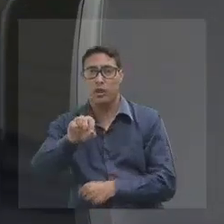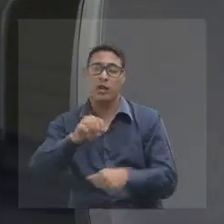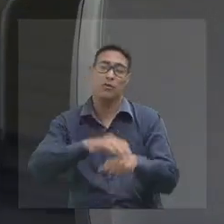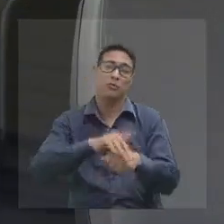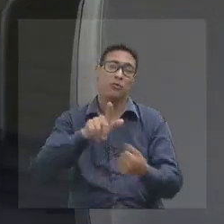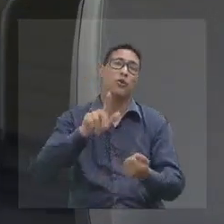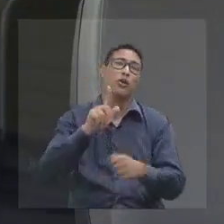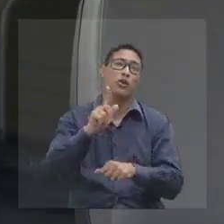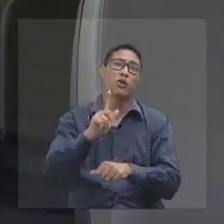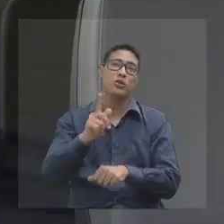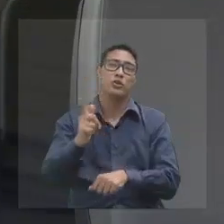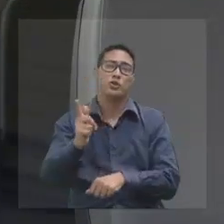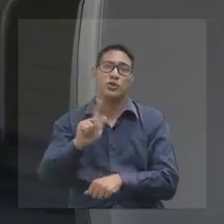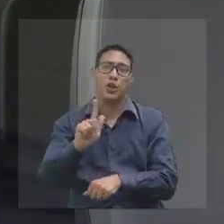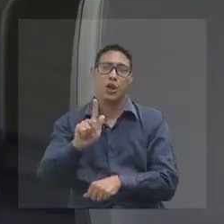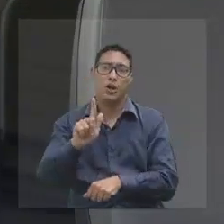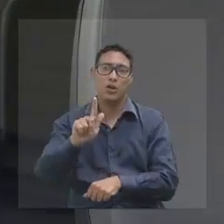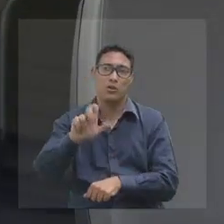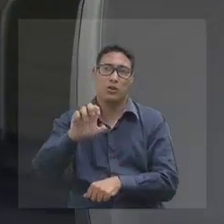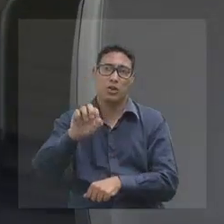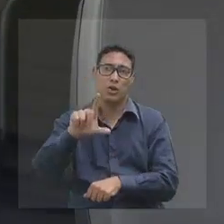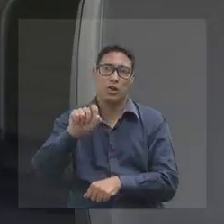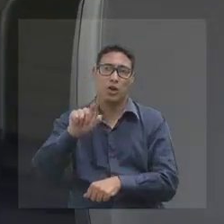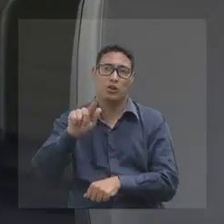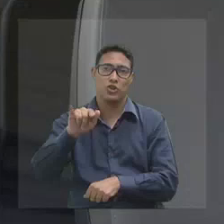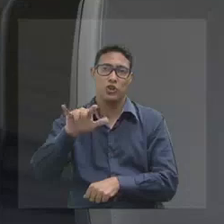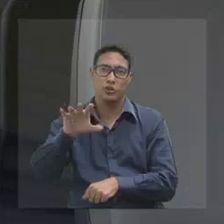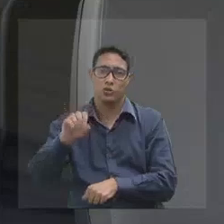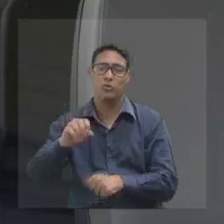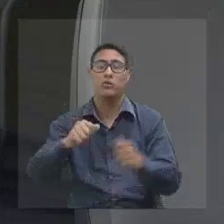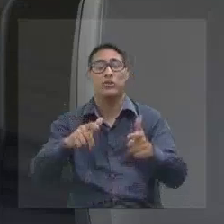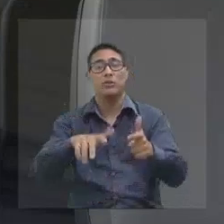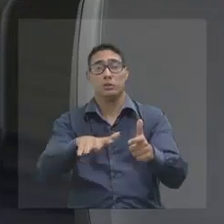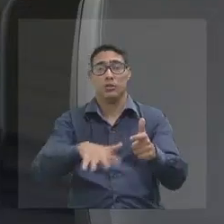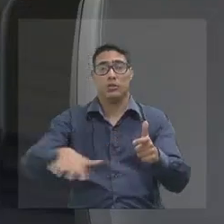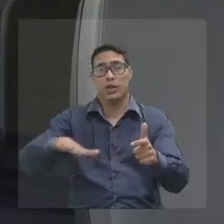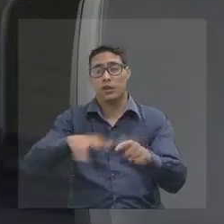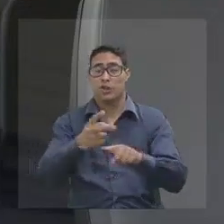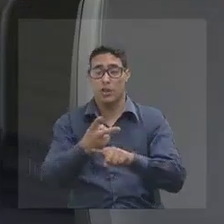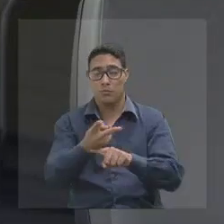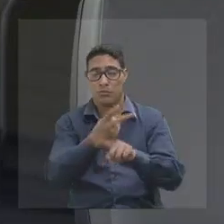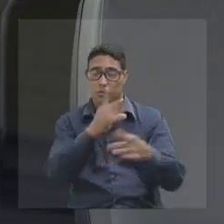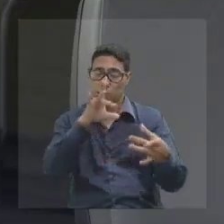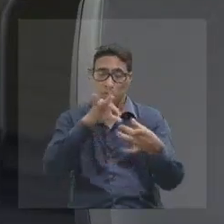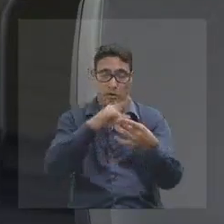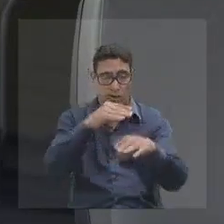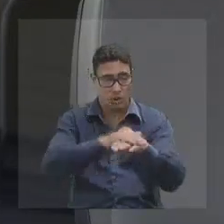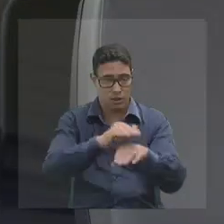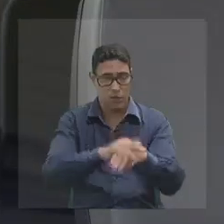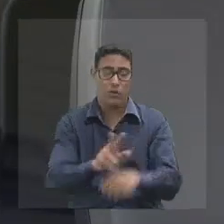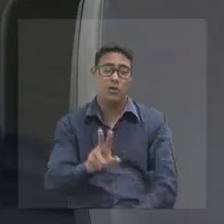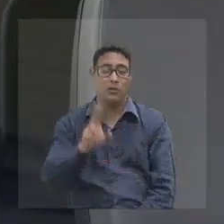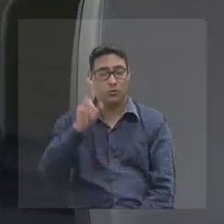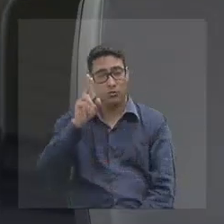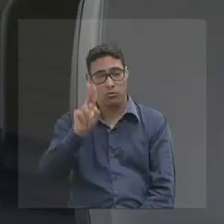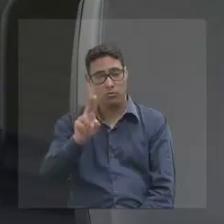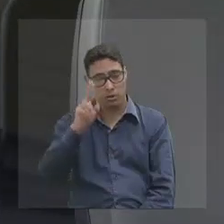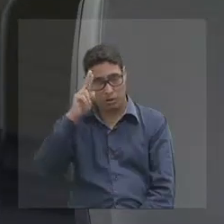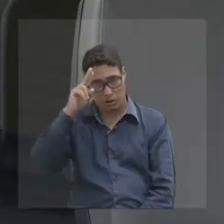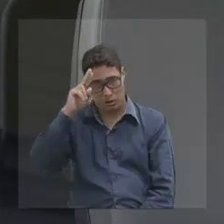área é possível vocês fazerem a gente estava buscando parceria com Universidade tudo mas é possível estar